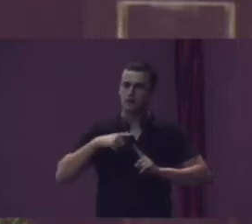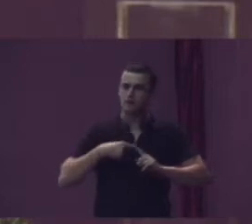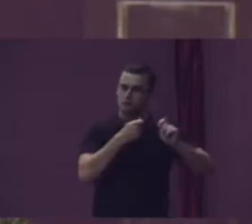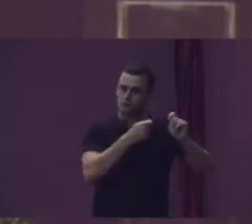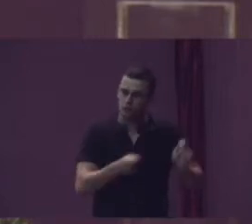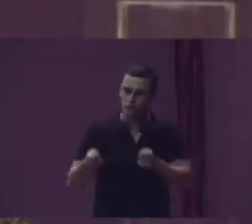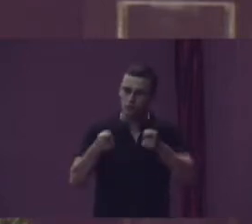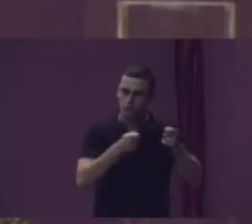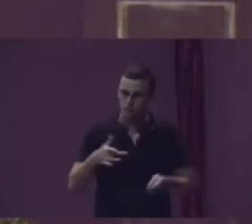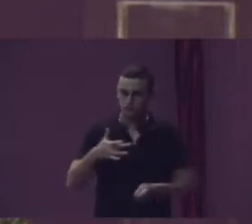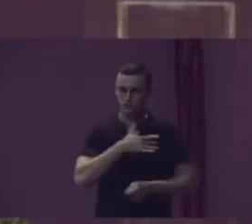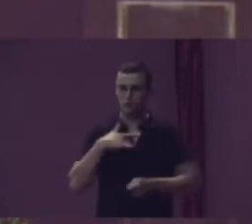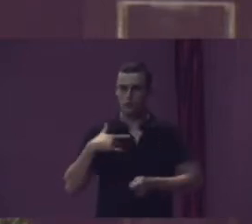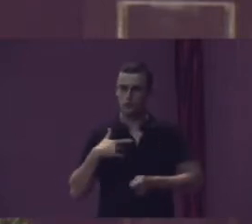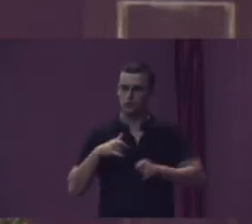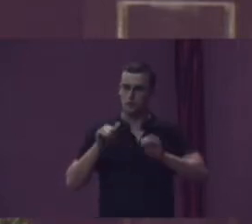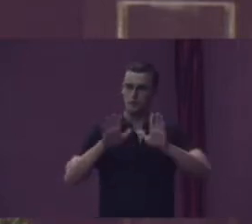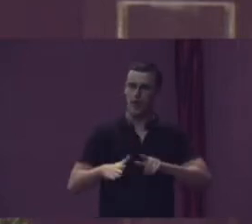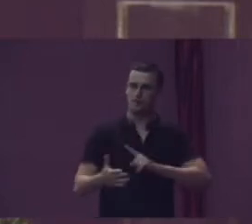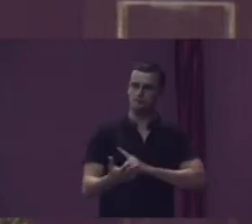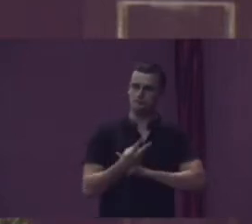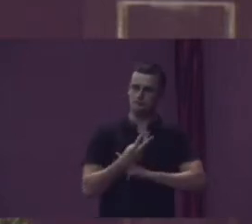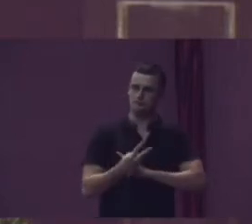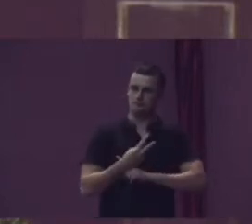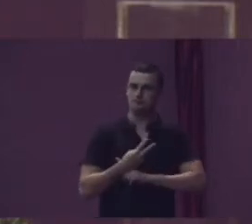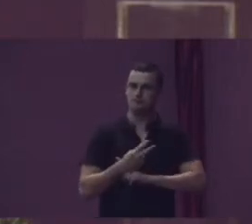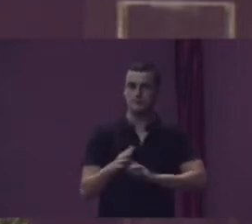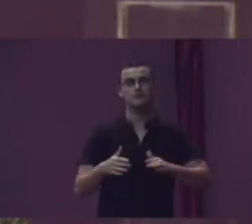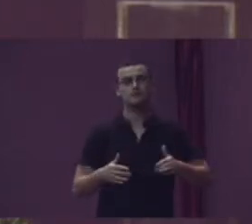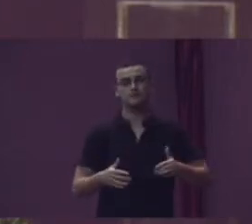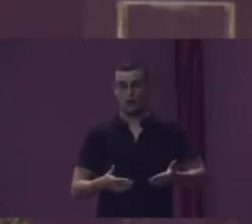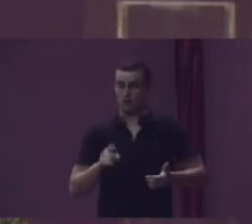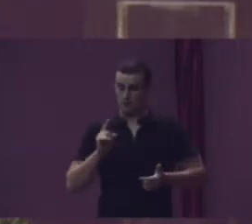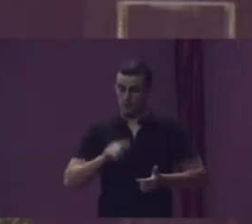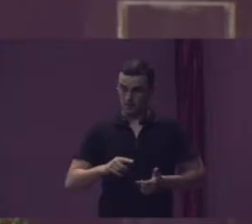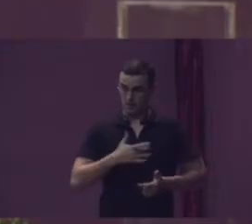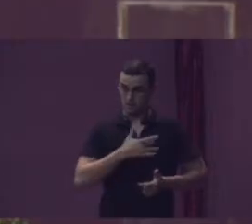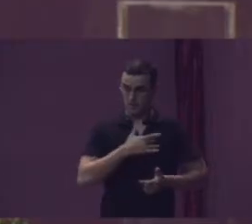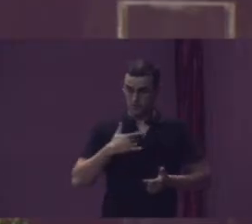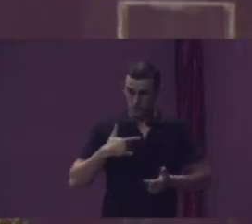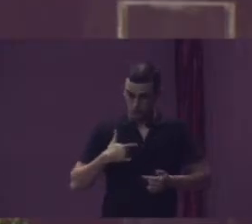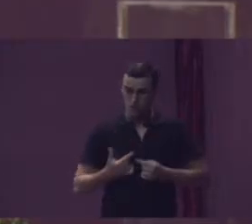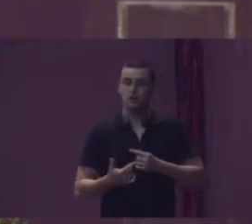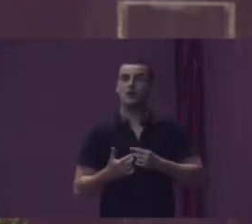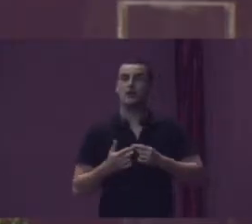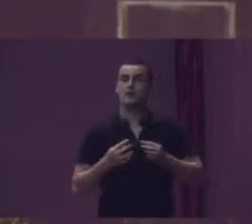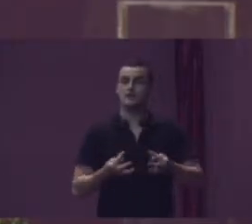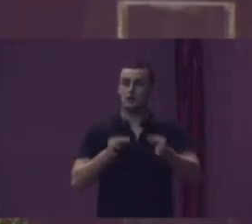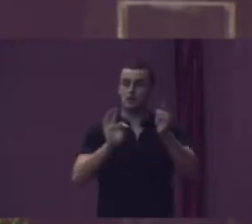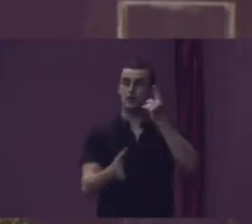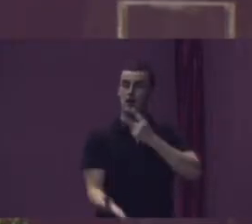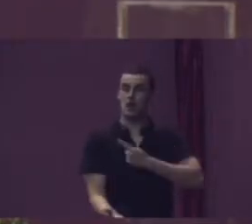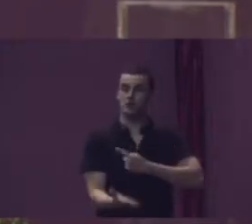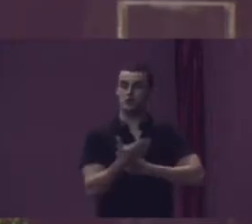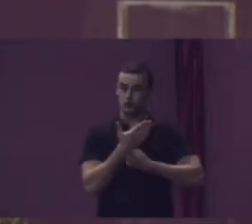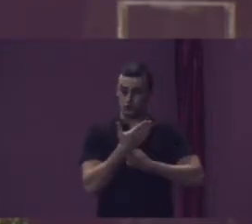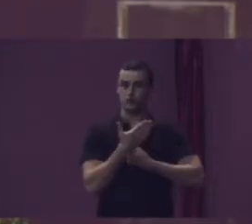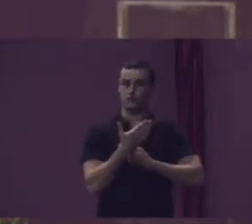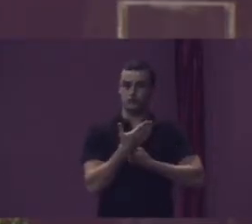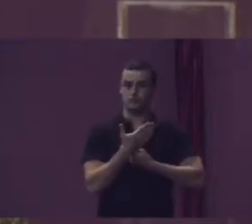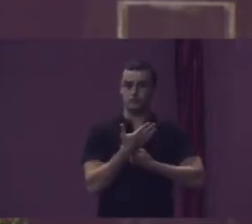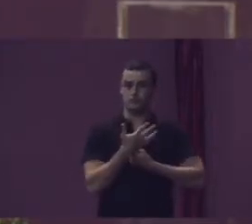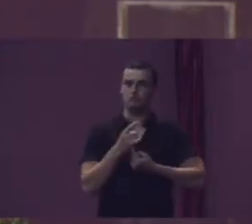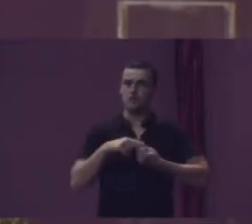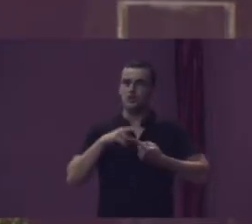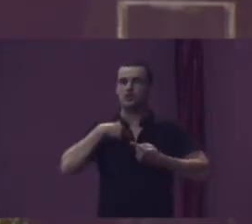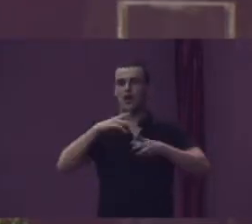rotineiros com a saúde. Portanto, para essas mulheres, produzir a saúde e a vitalidade com tecnologias médicas é algo bastante incorporado entre